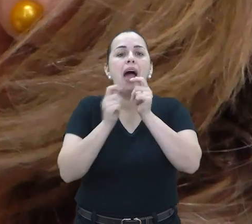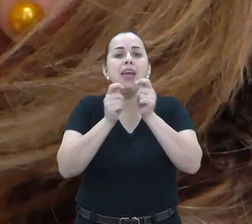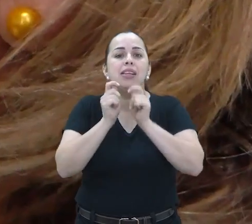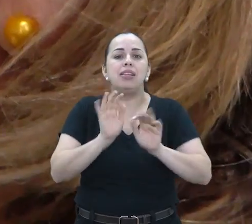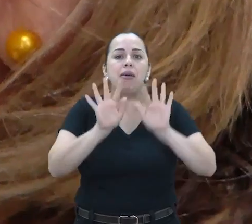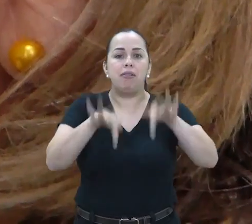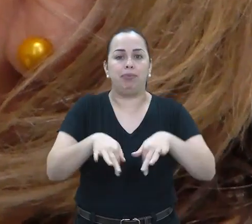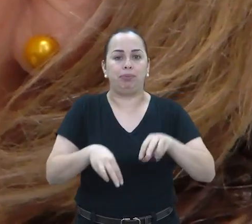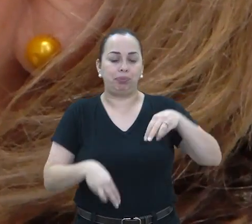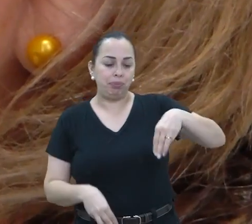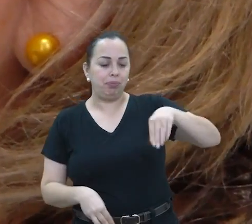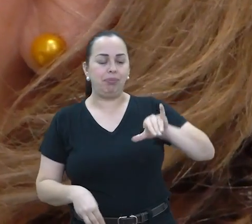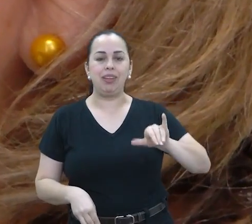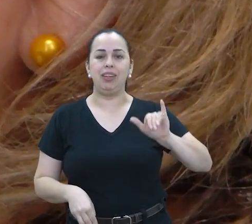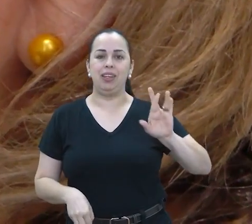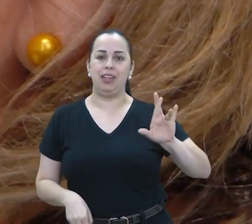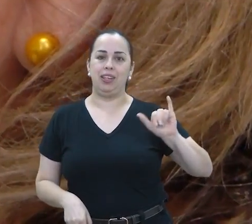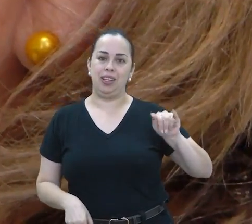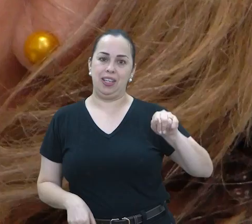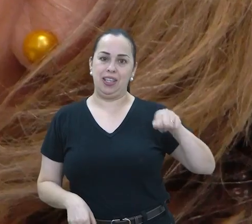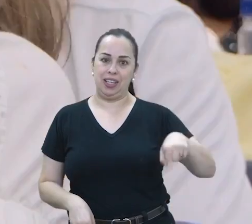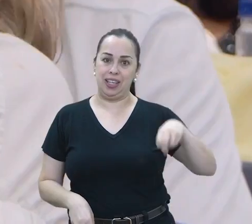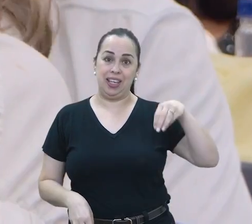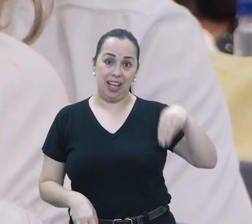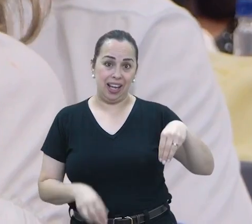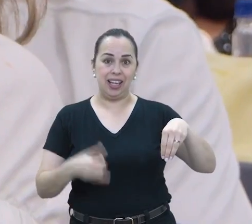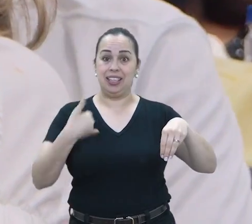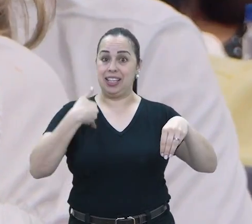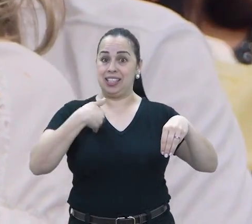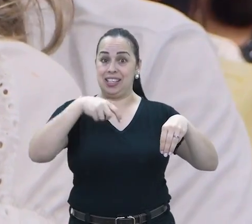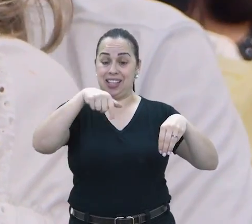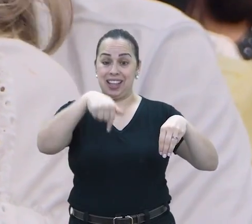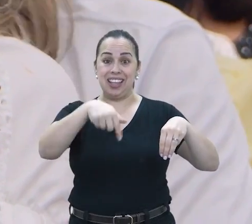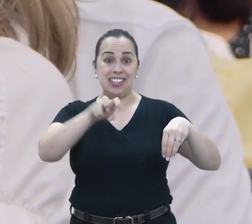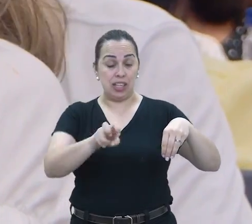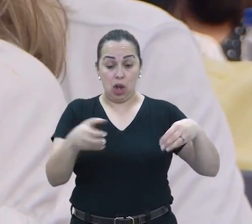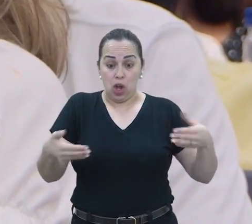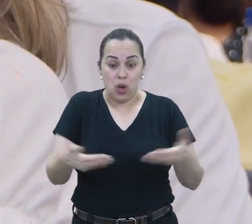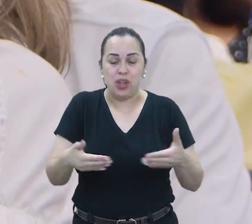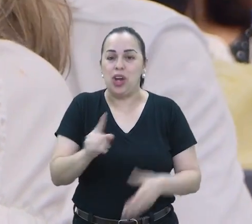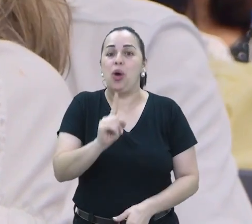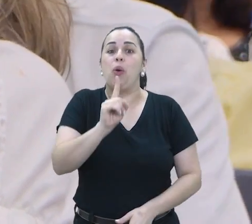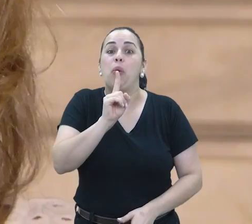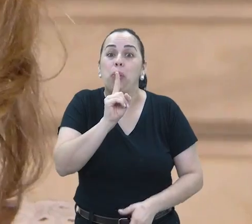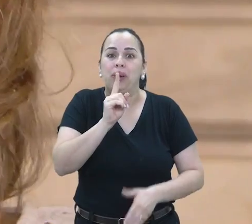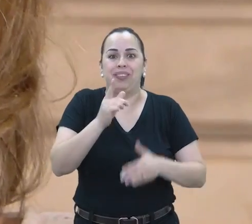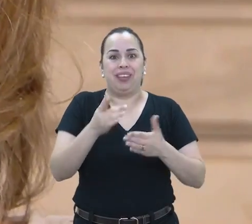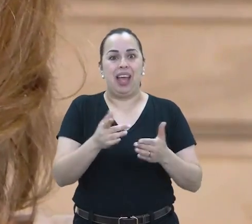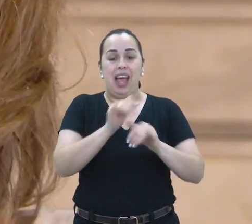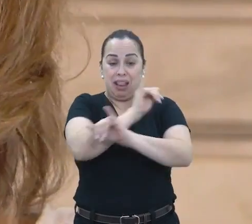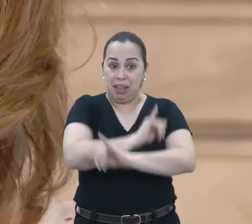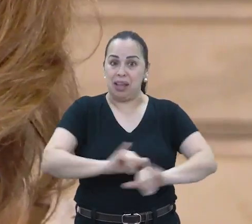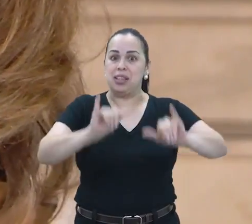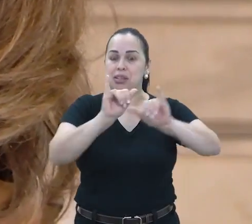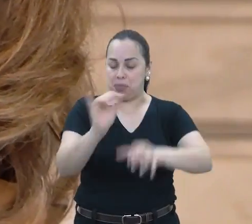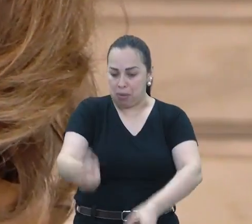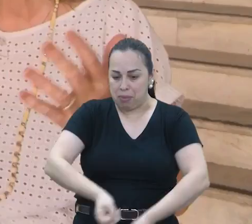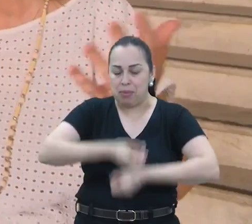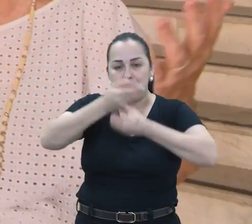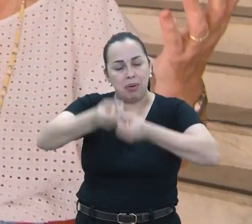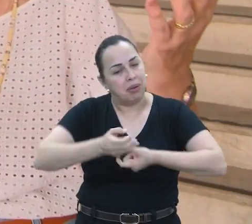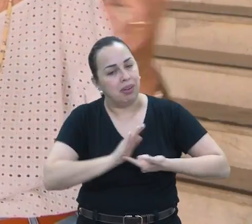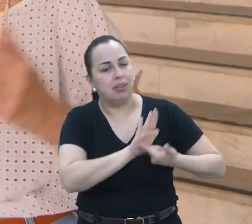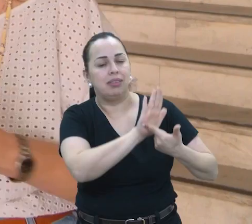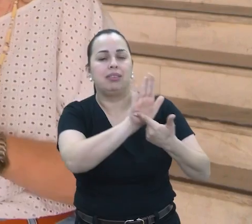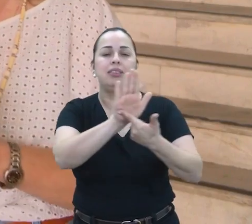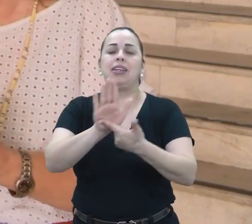reportagem, a Miriam, de 75 anos, que faz aniversário hoje, tem um recado, ou melhor, uma poesia,